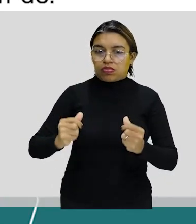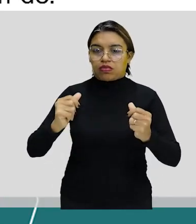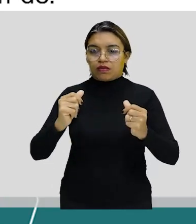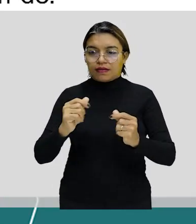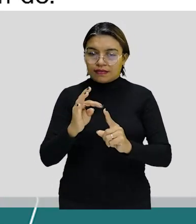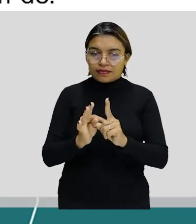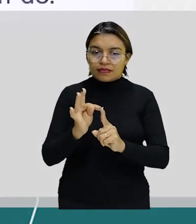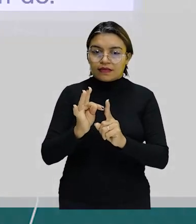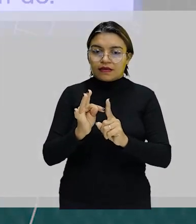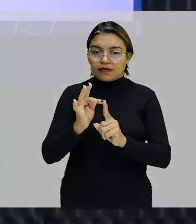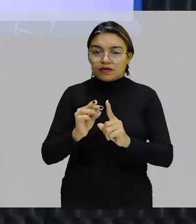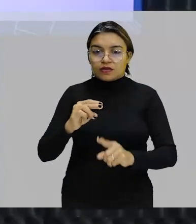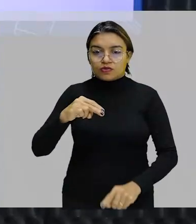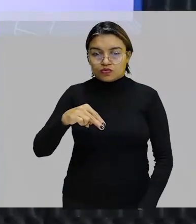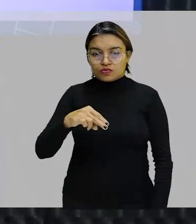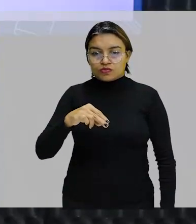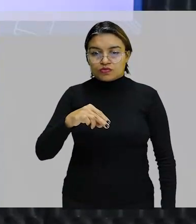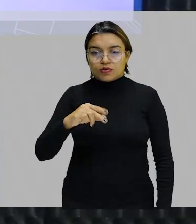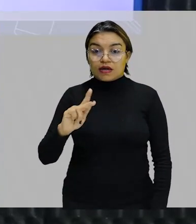do nitrato de amônio, o